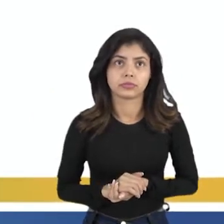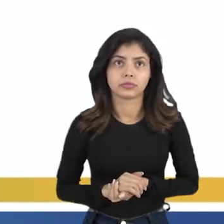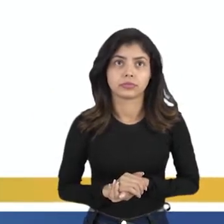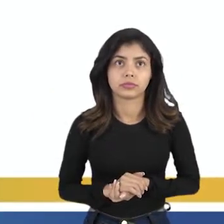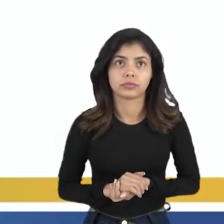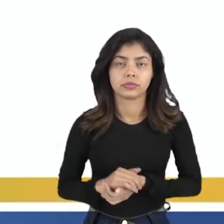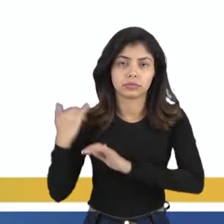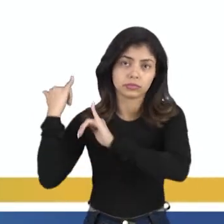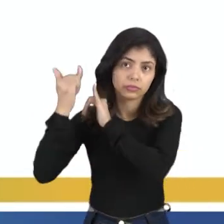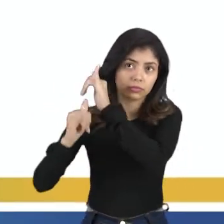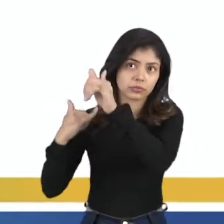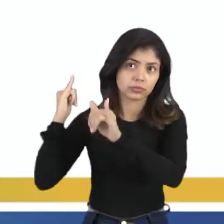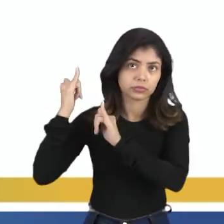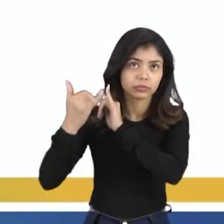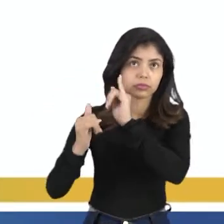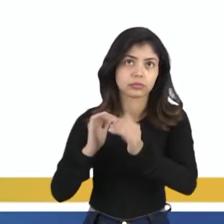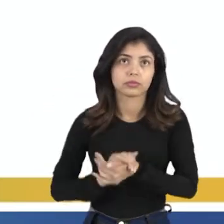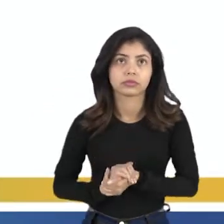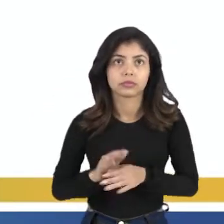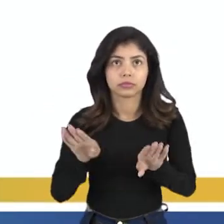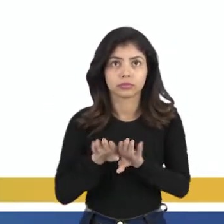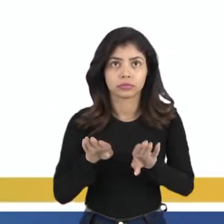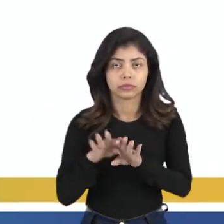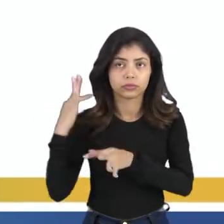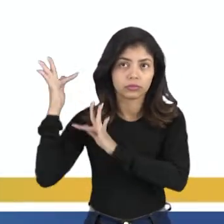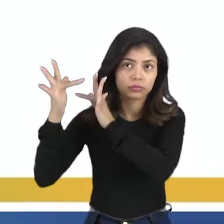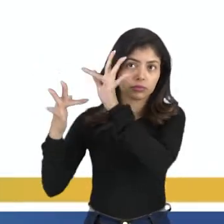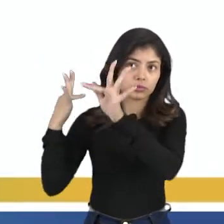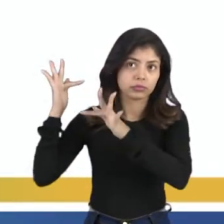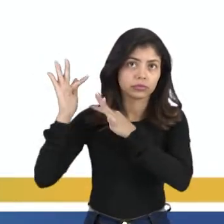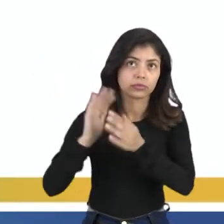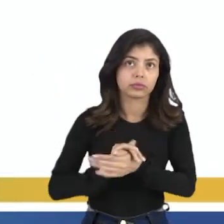folclore literário e linguístico, Juiz de Fora,